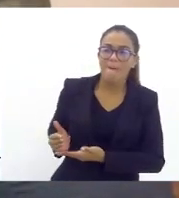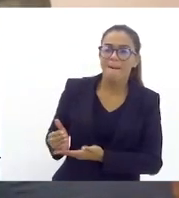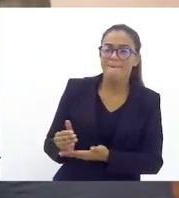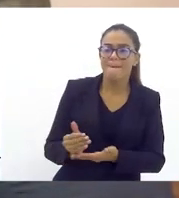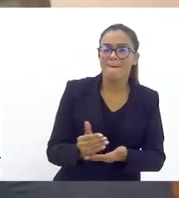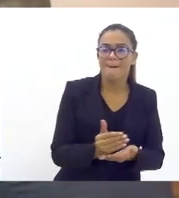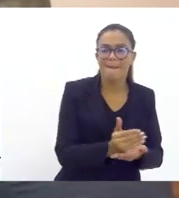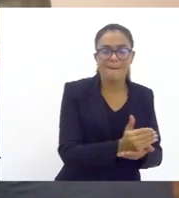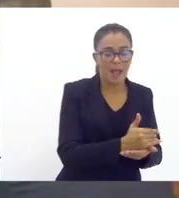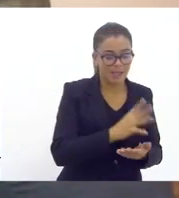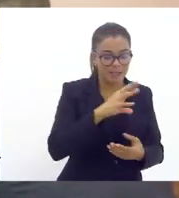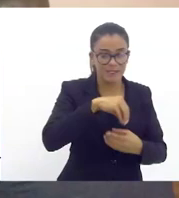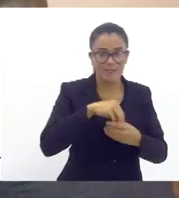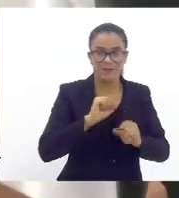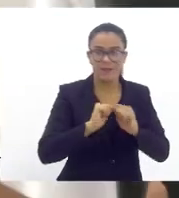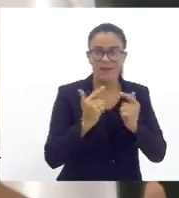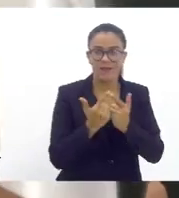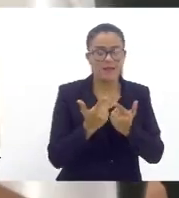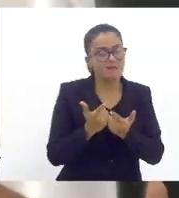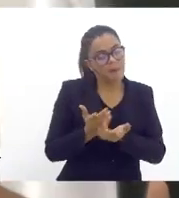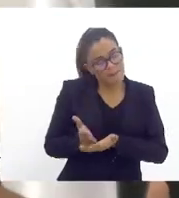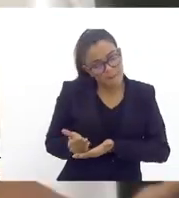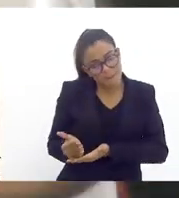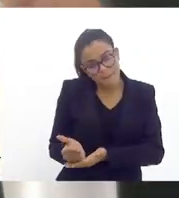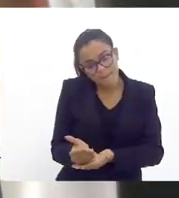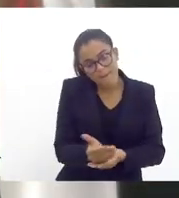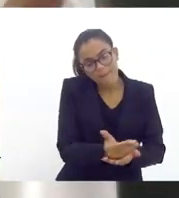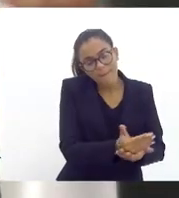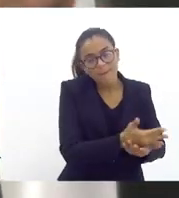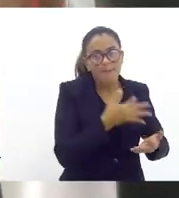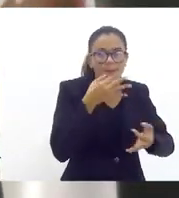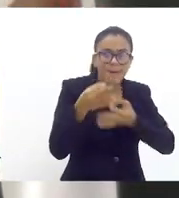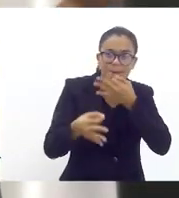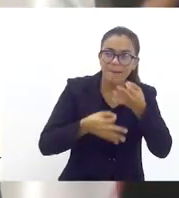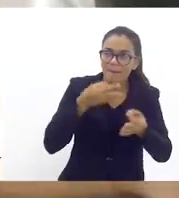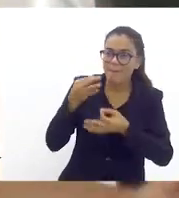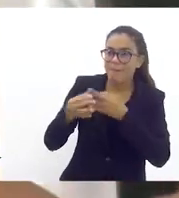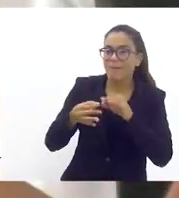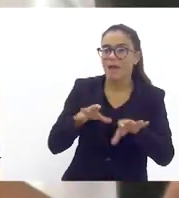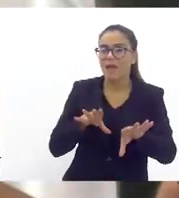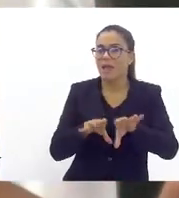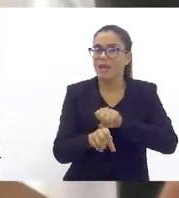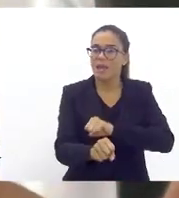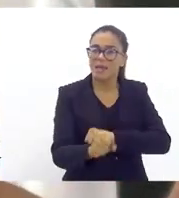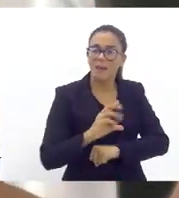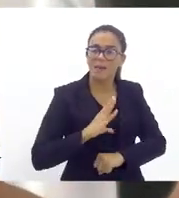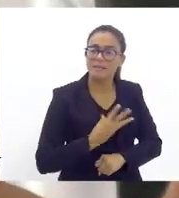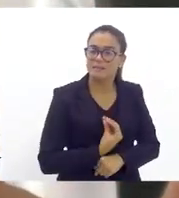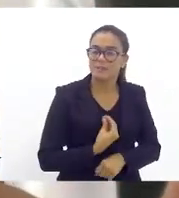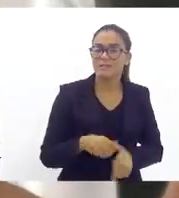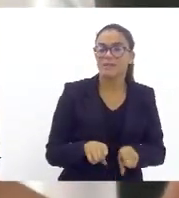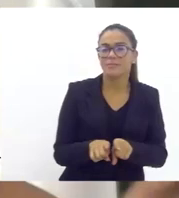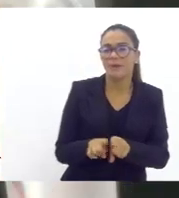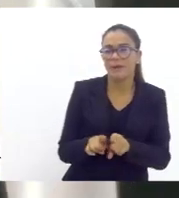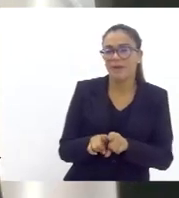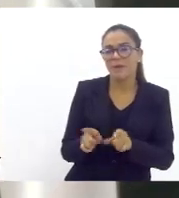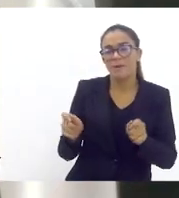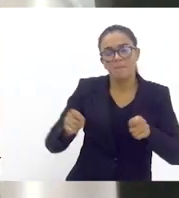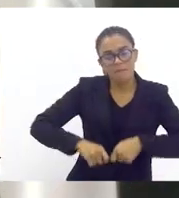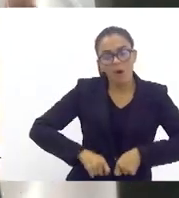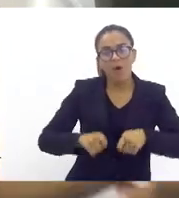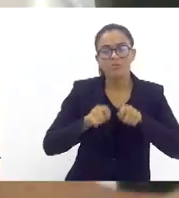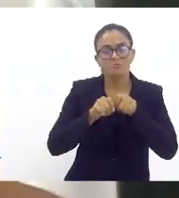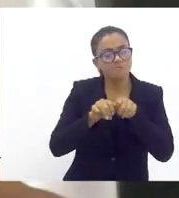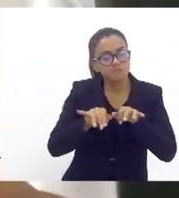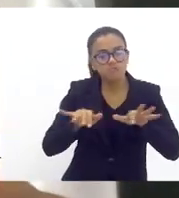no âmbito da Alerj, iniciativas como Capacitrans e outras iniciativas pulverizadas e possa